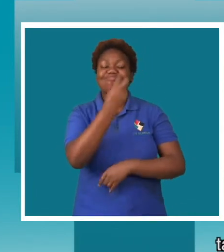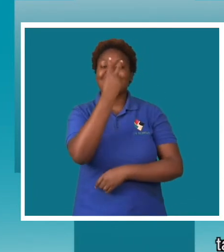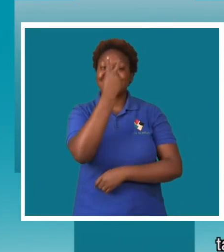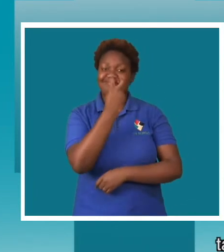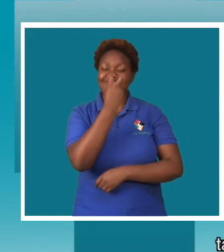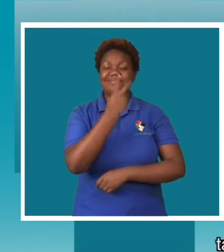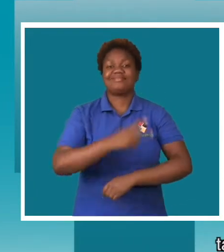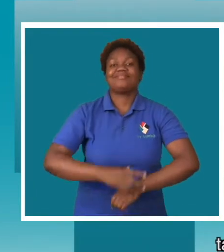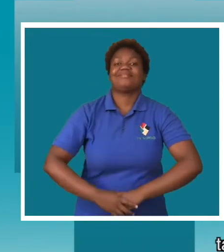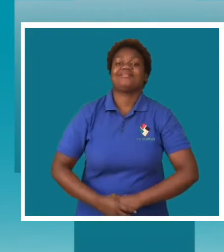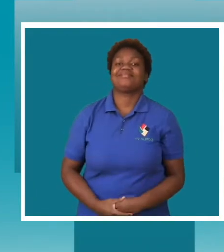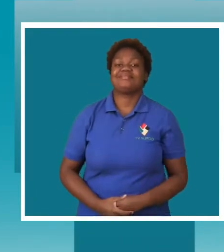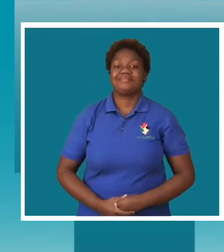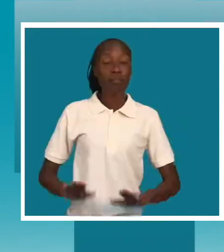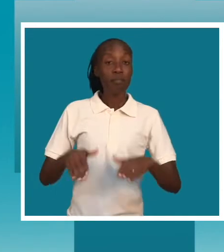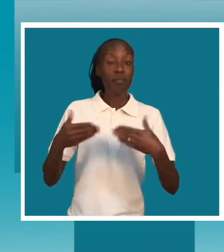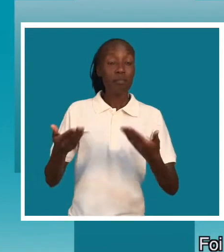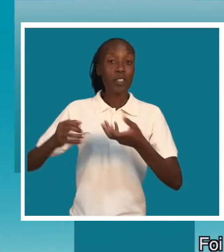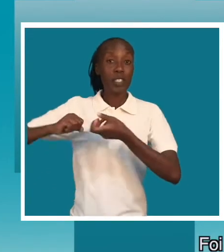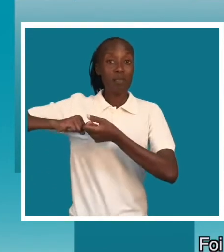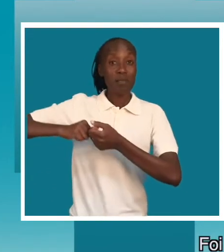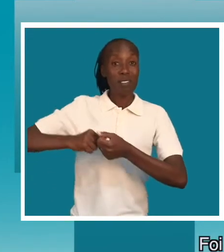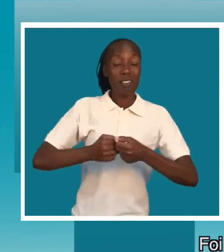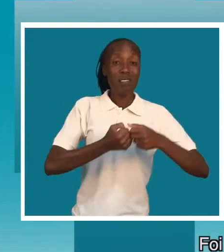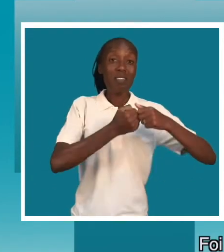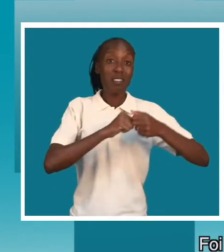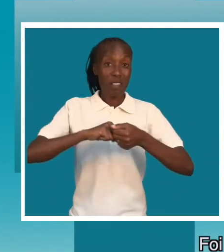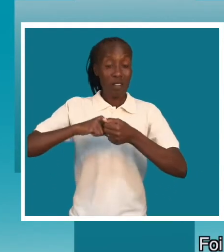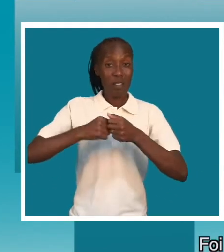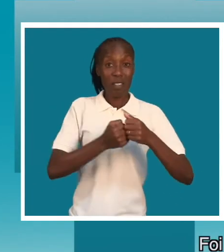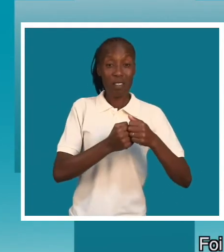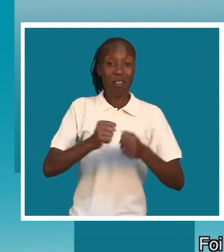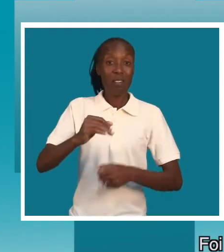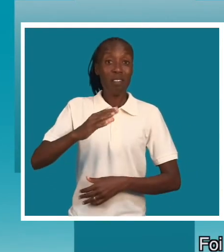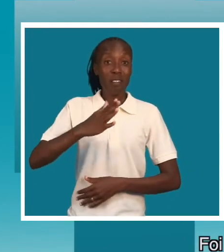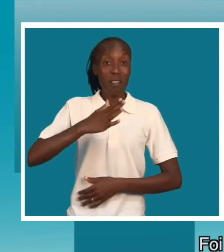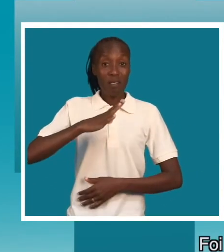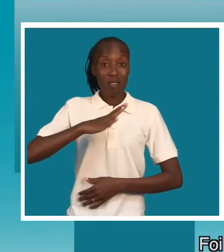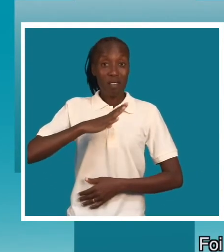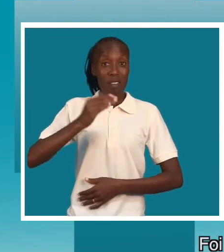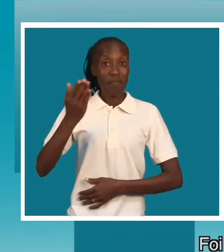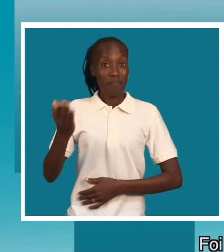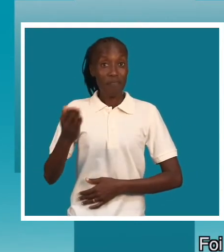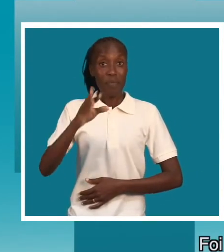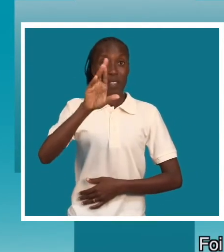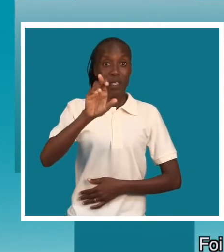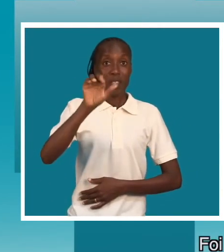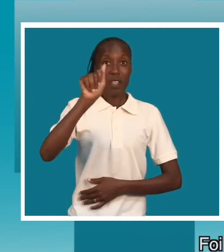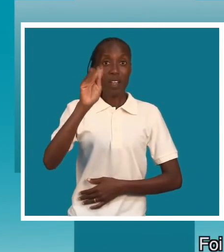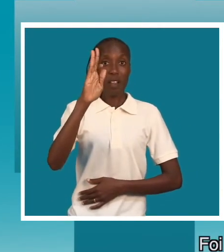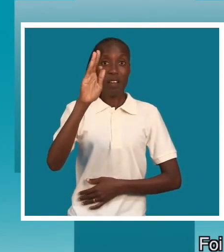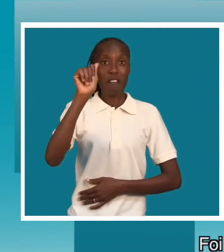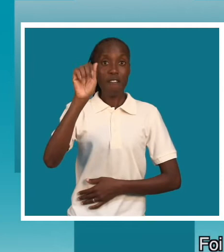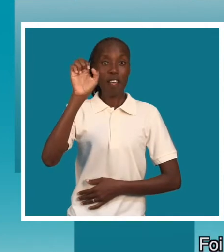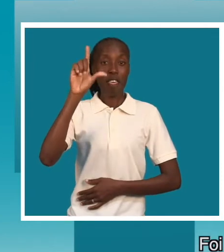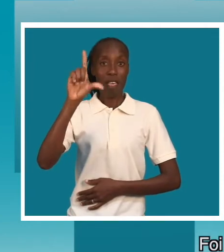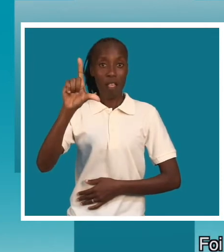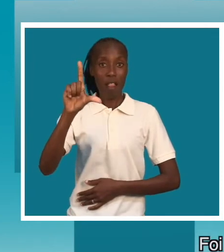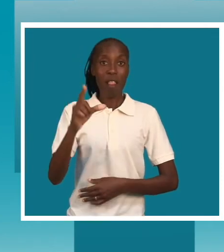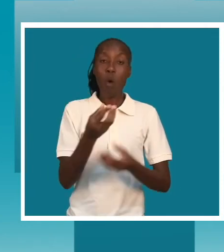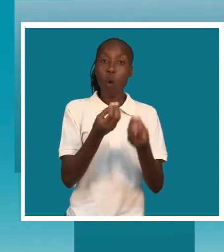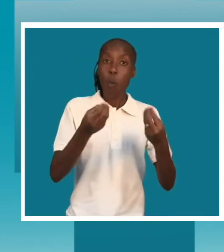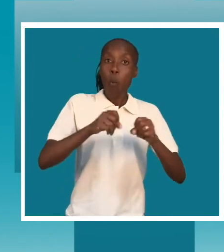os colegas de Rafael Bata. Foi muito desafiador ter o Rafael Bata como